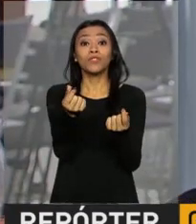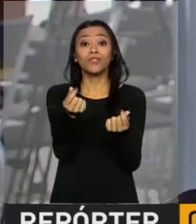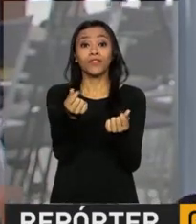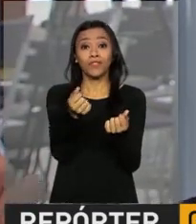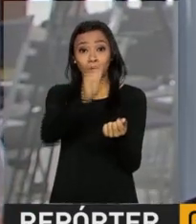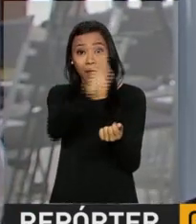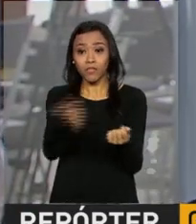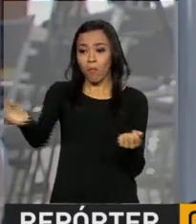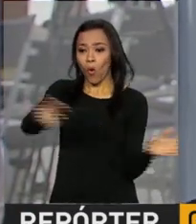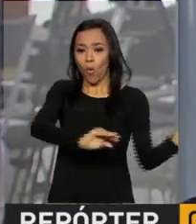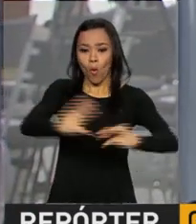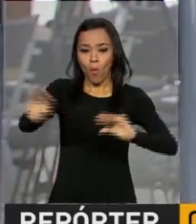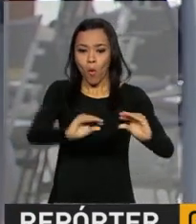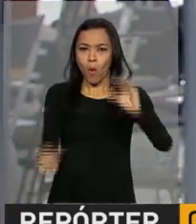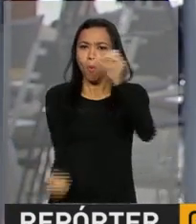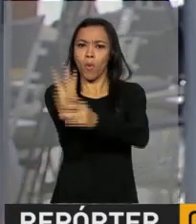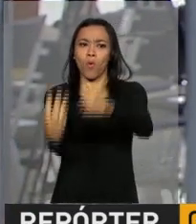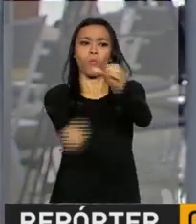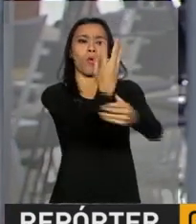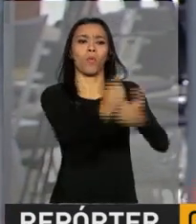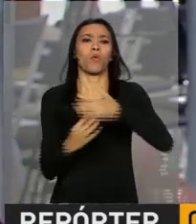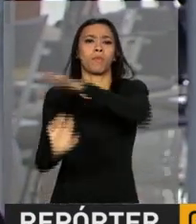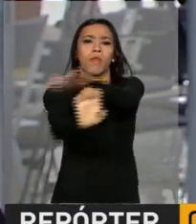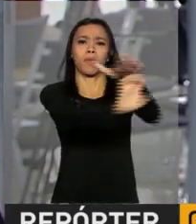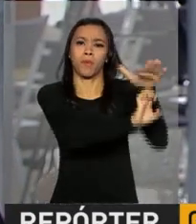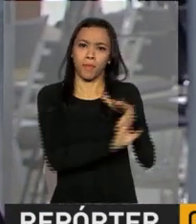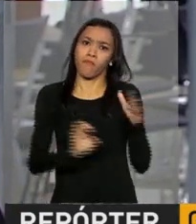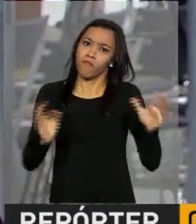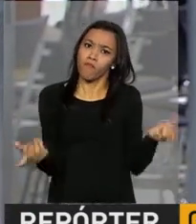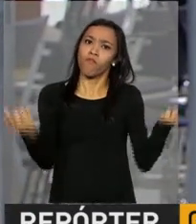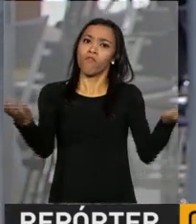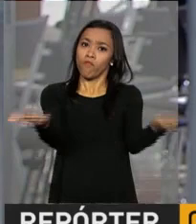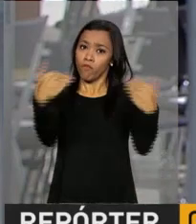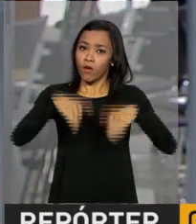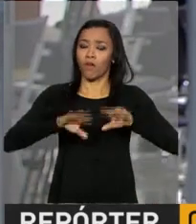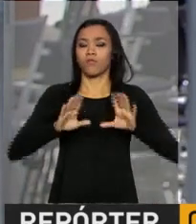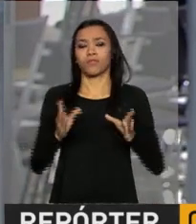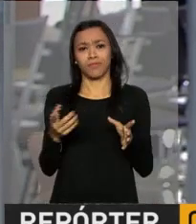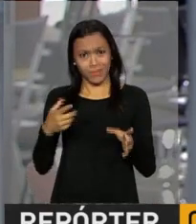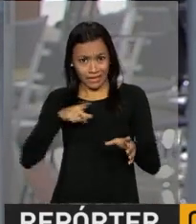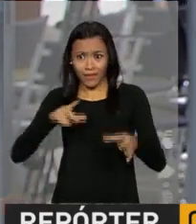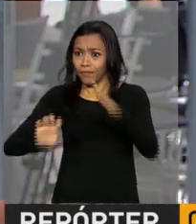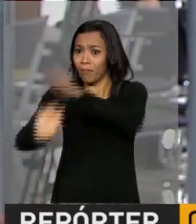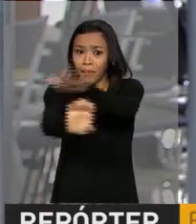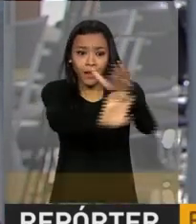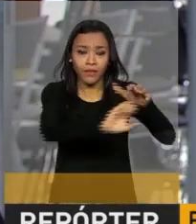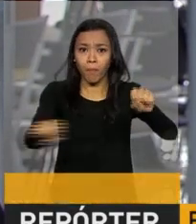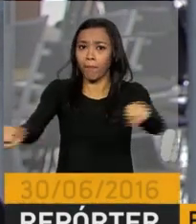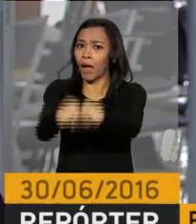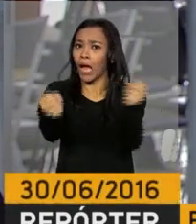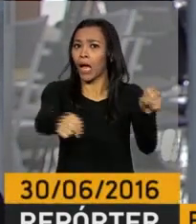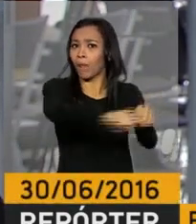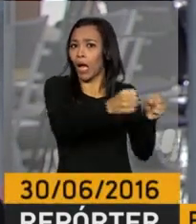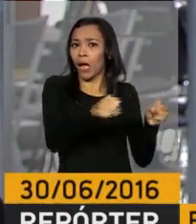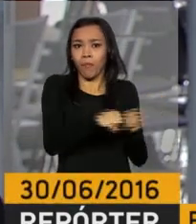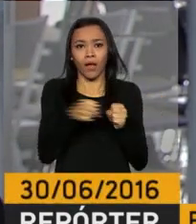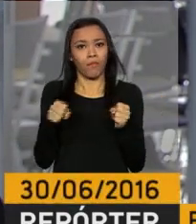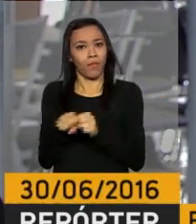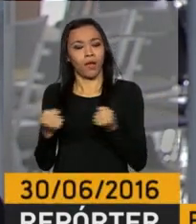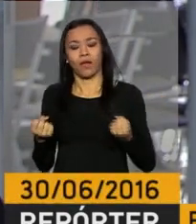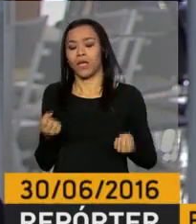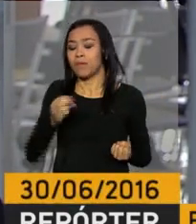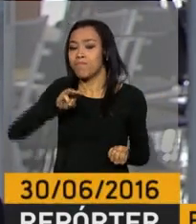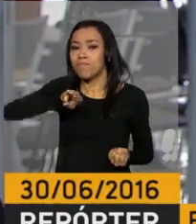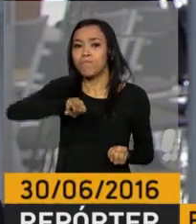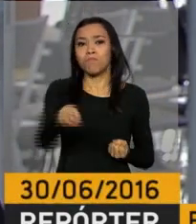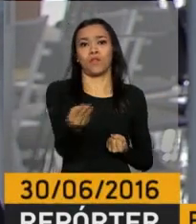impossível convivermos no país on nós estamos com milhares de empresas quebrando literalmente quebrando e com milhões de